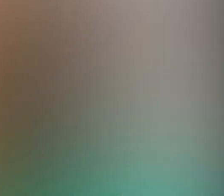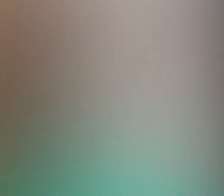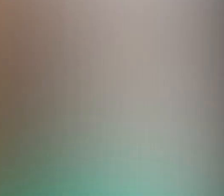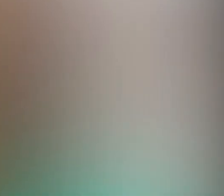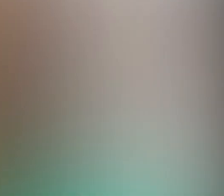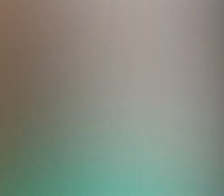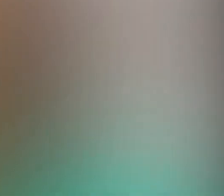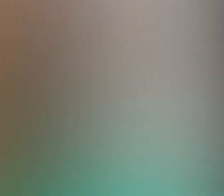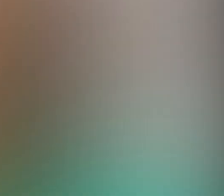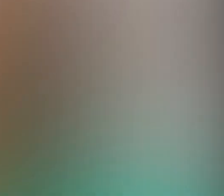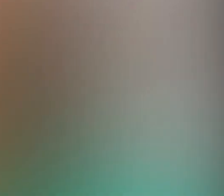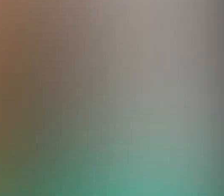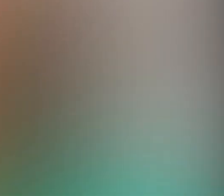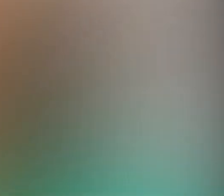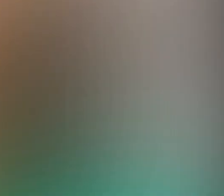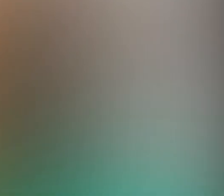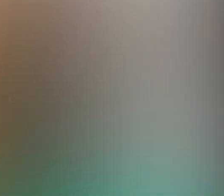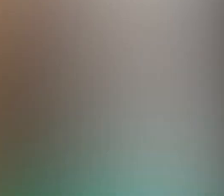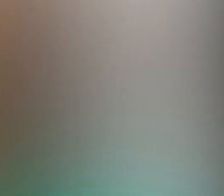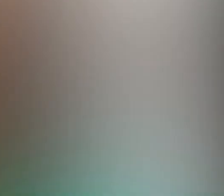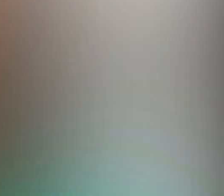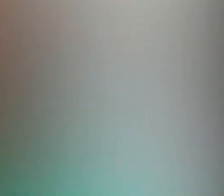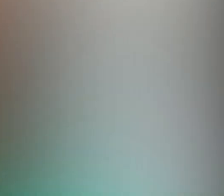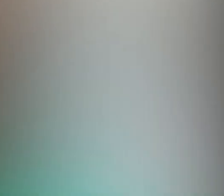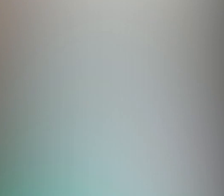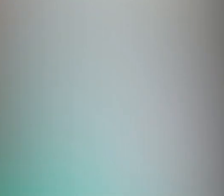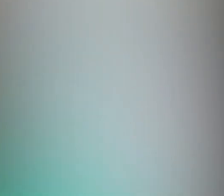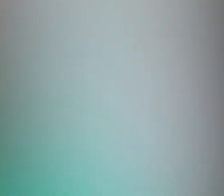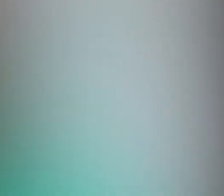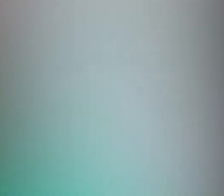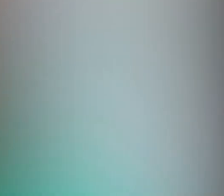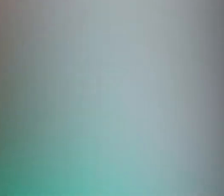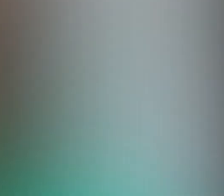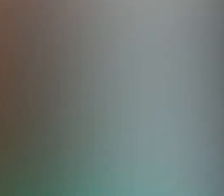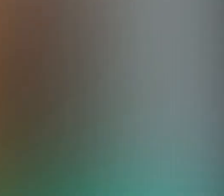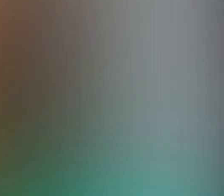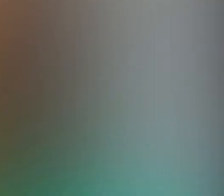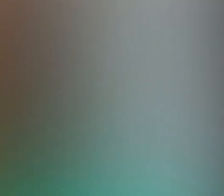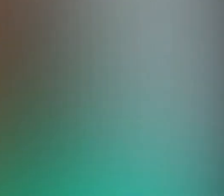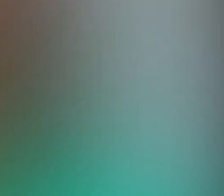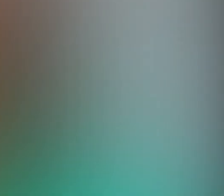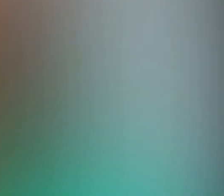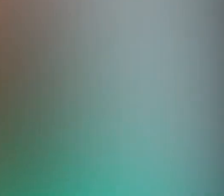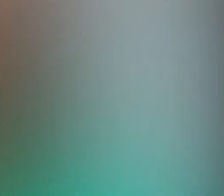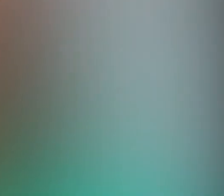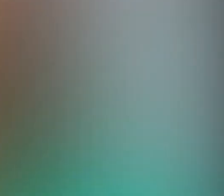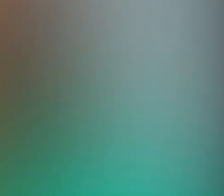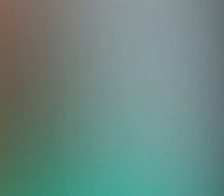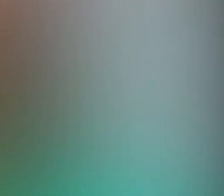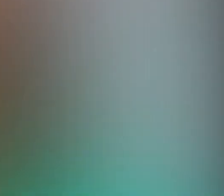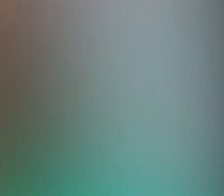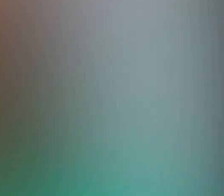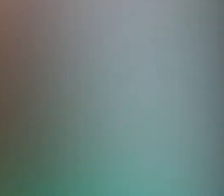por missões mundiais. Nós estamos no mês de missões mundiais e que nós possamos interceder